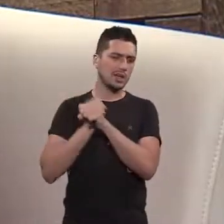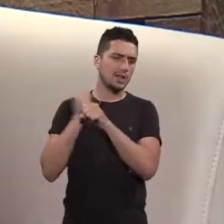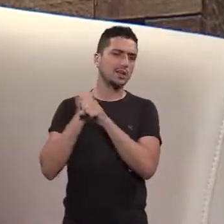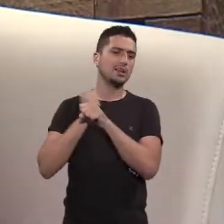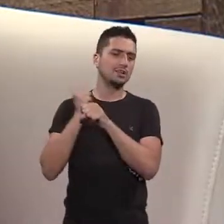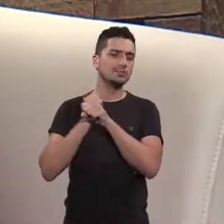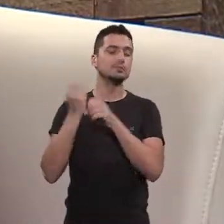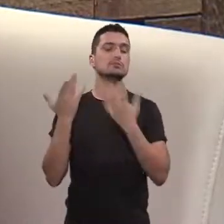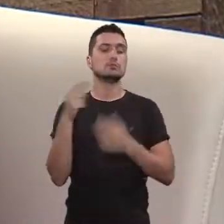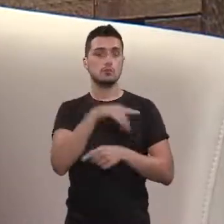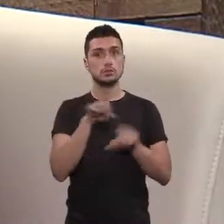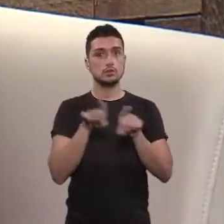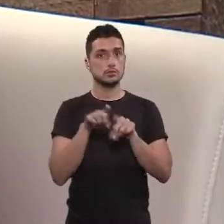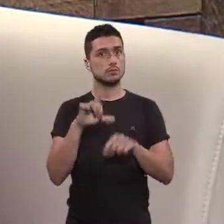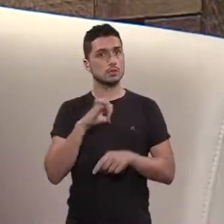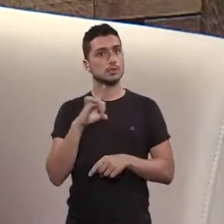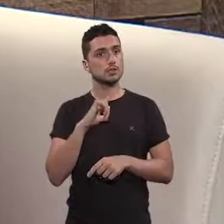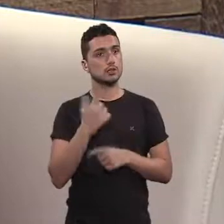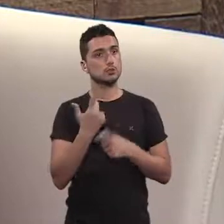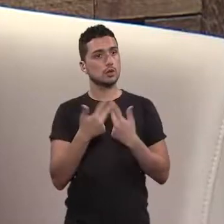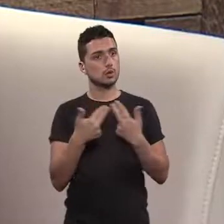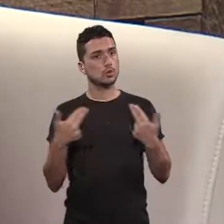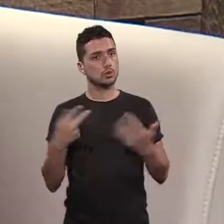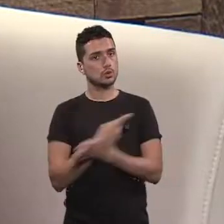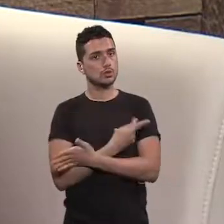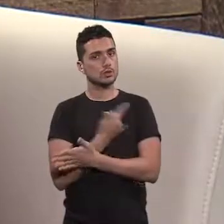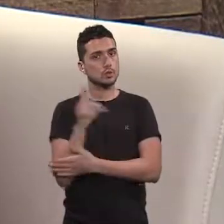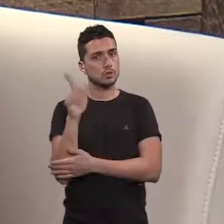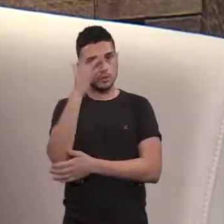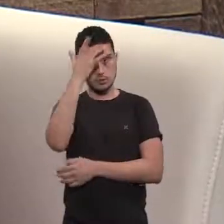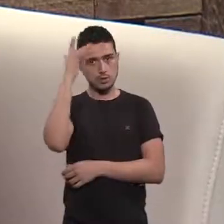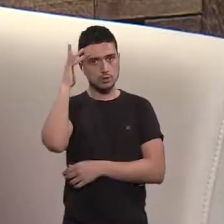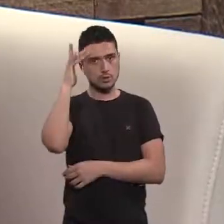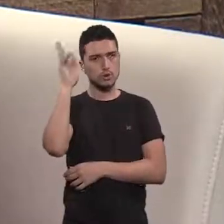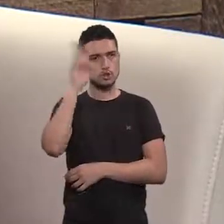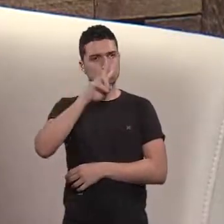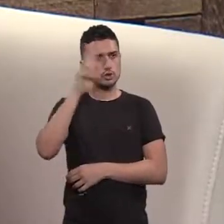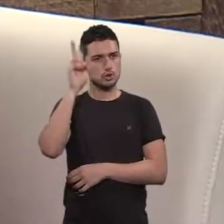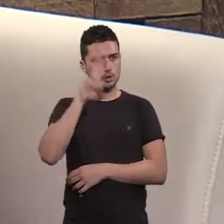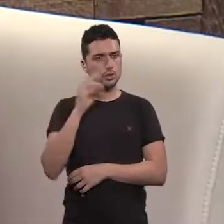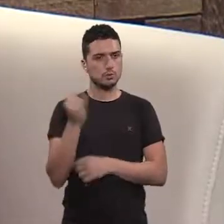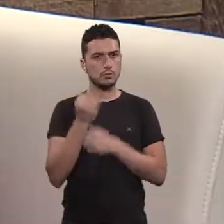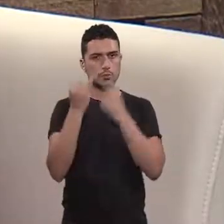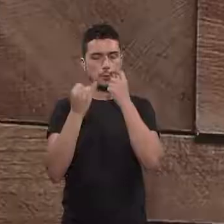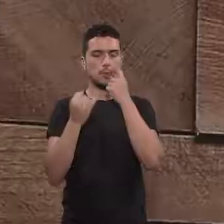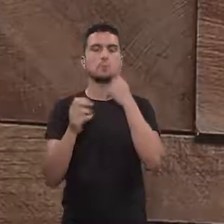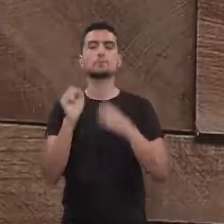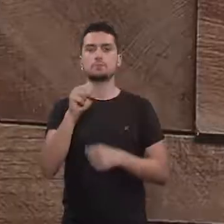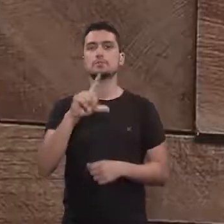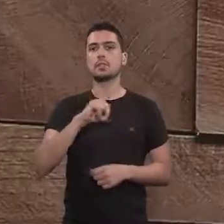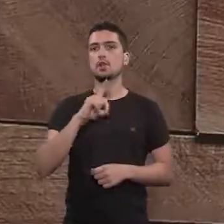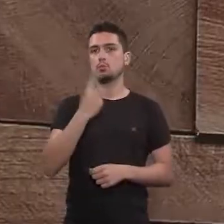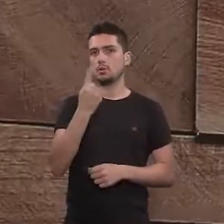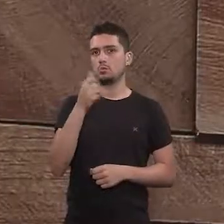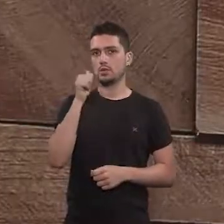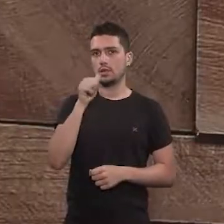senhor também tem um caso marcante de uma outra paciente com um histórico importante. Exatamente.